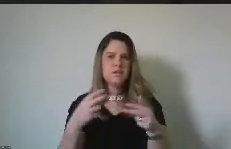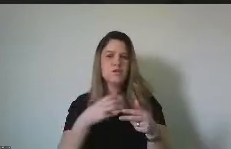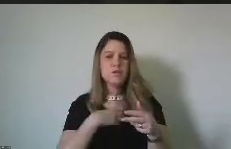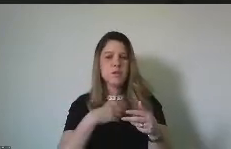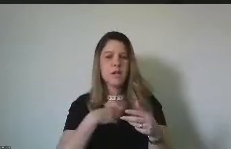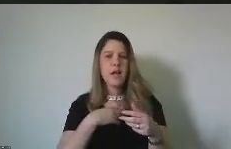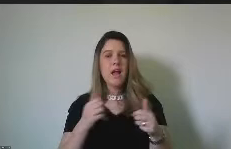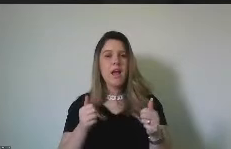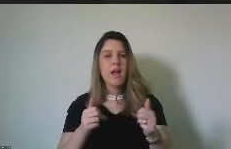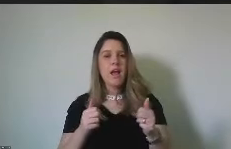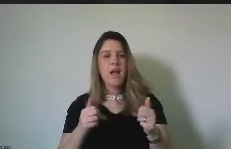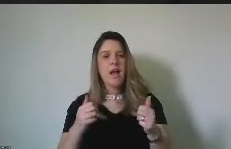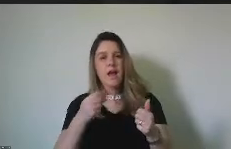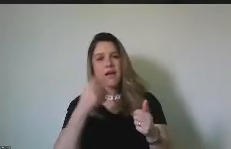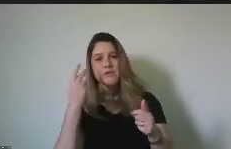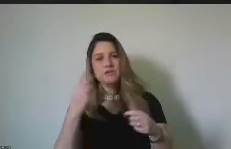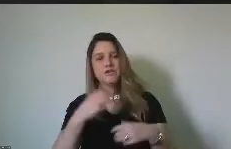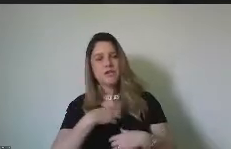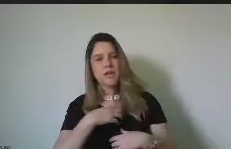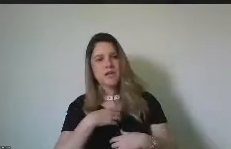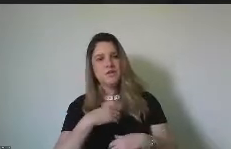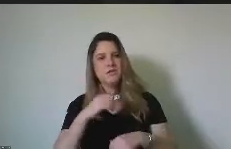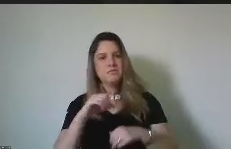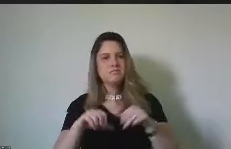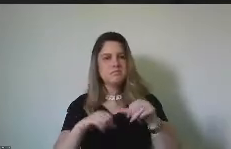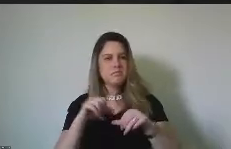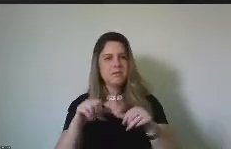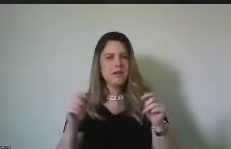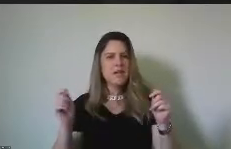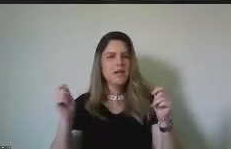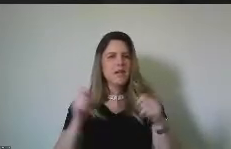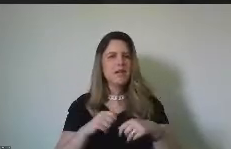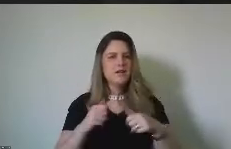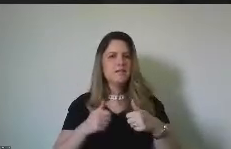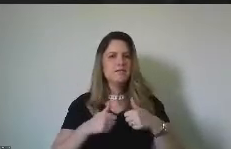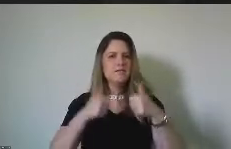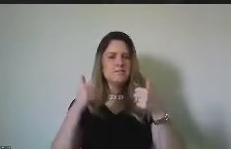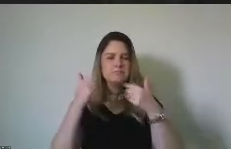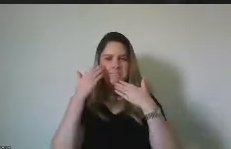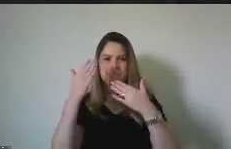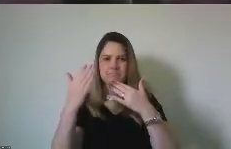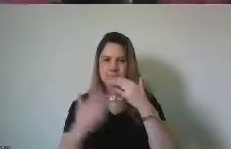que a niel vem tomando isso é injetar uma arrefecida obrigado